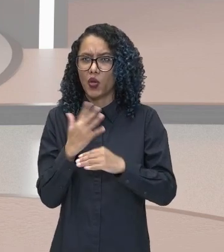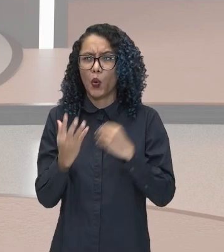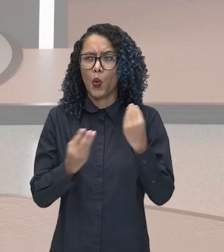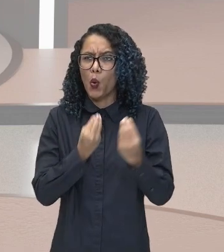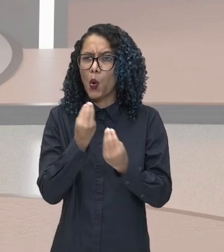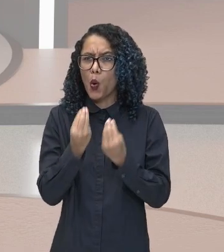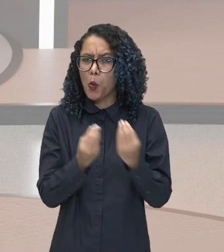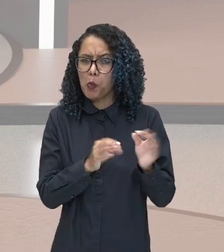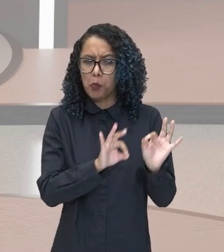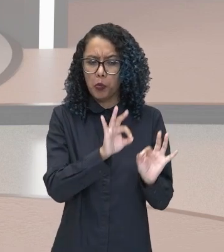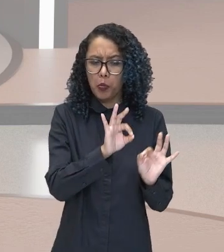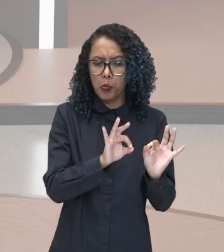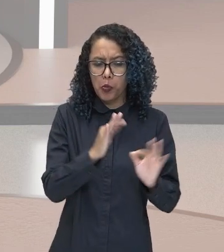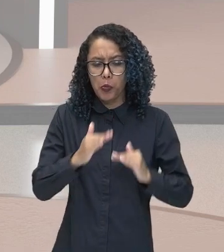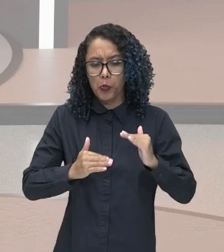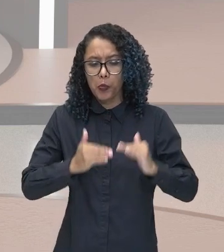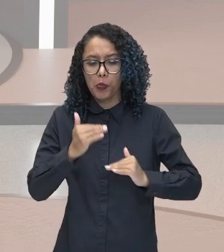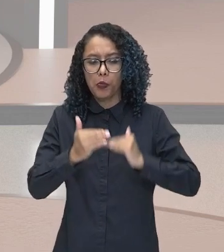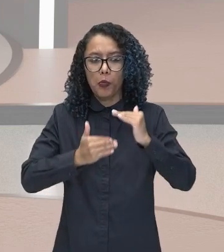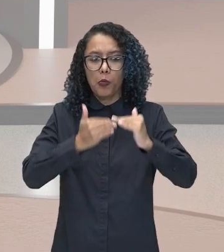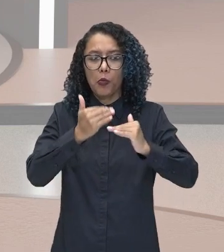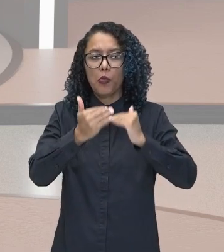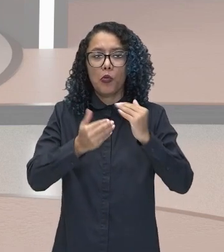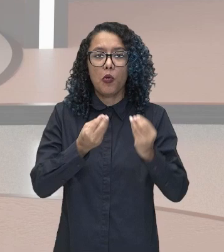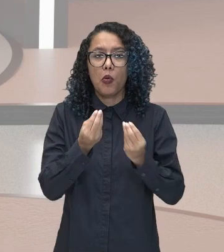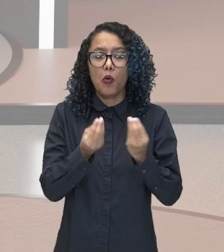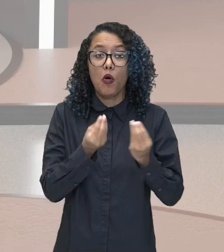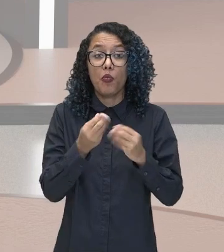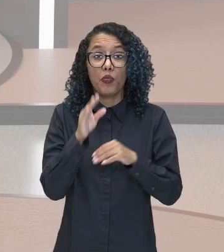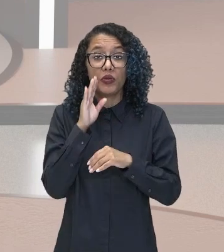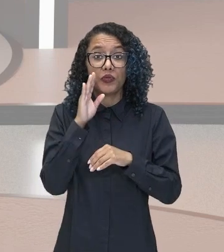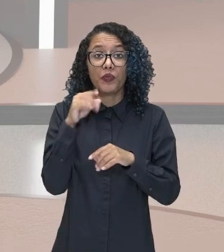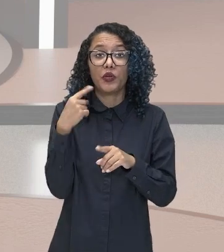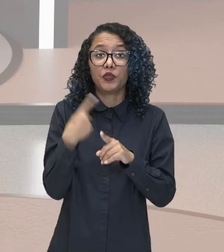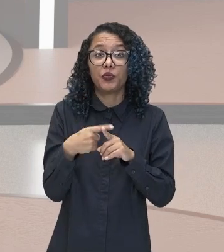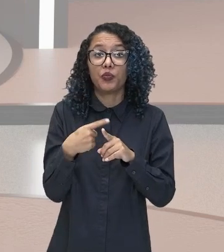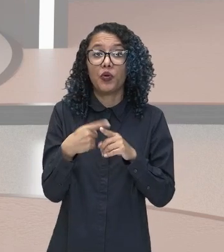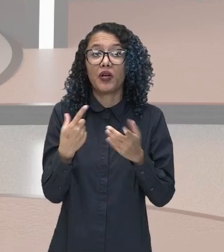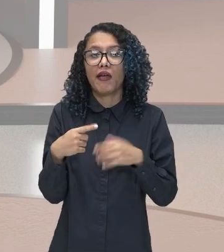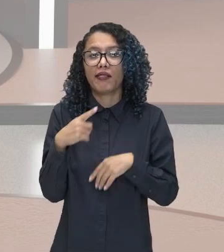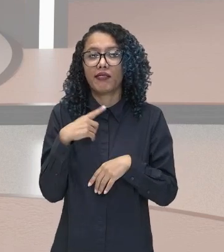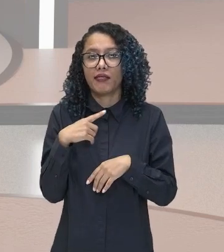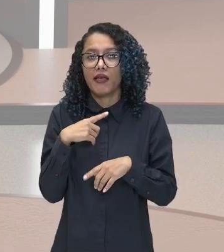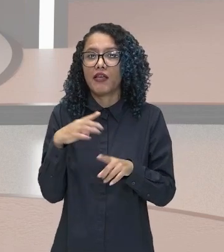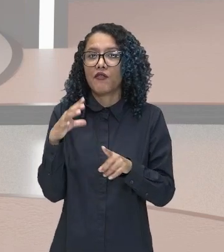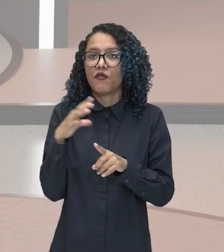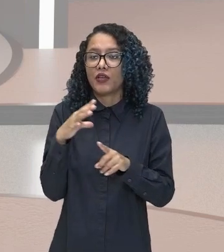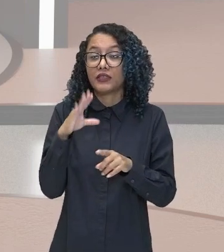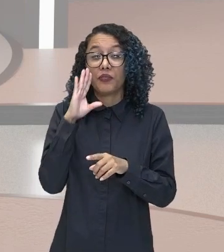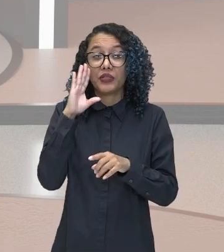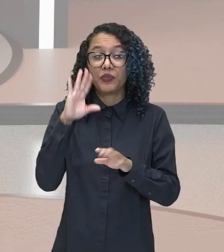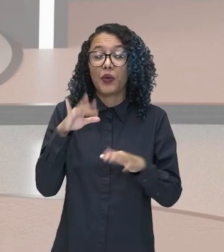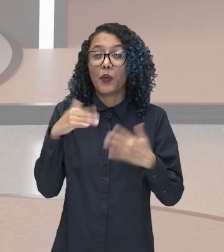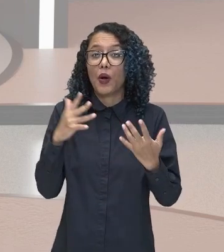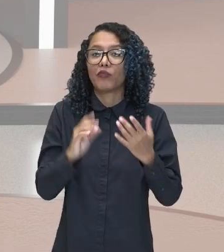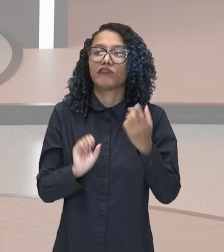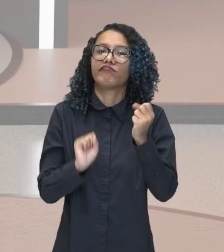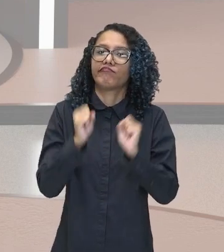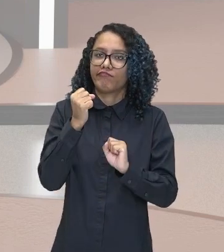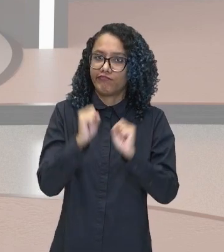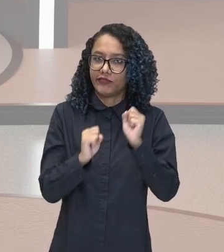ele vai se desenvolver, principalmente por questões industriais, que com o passar dos anos foi